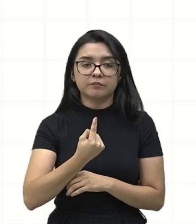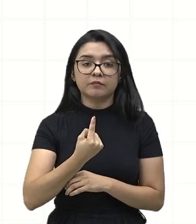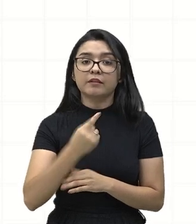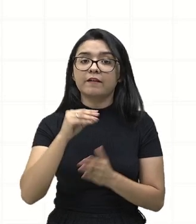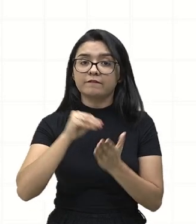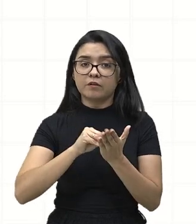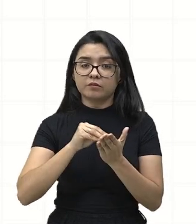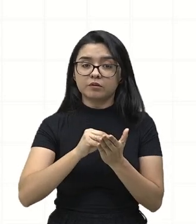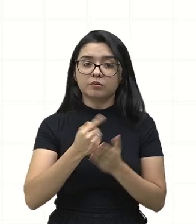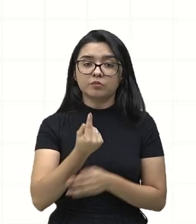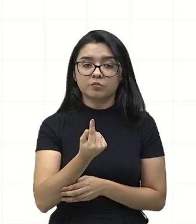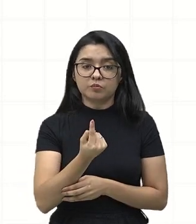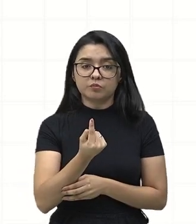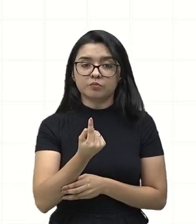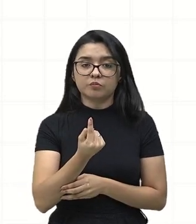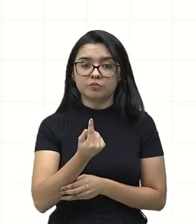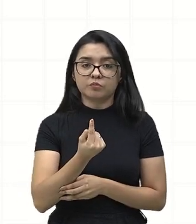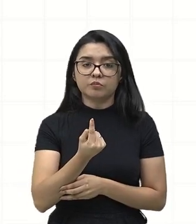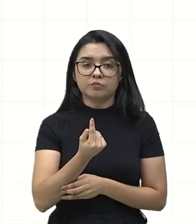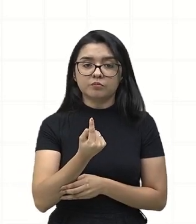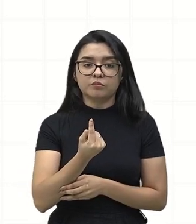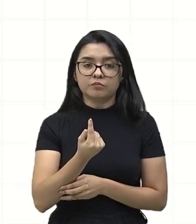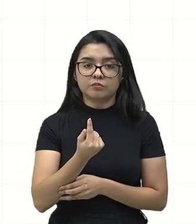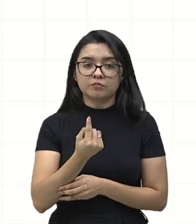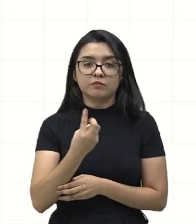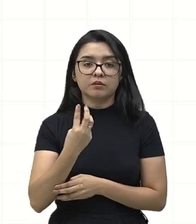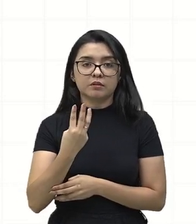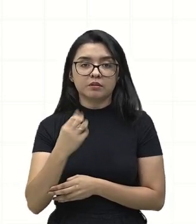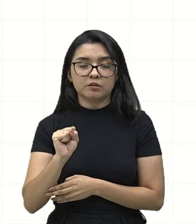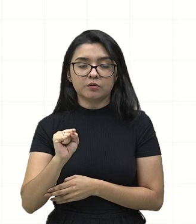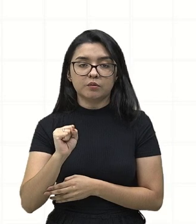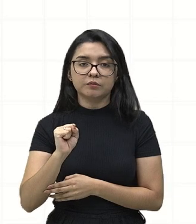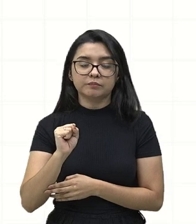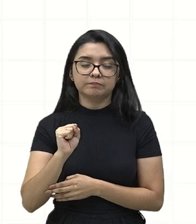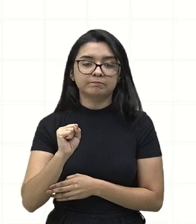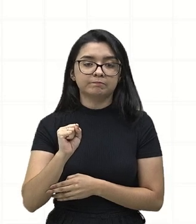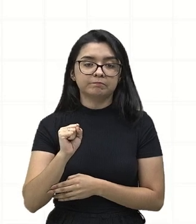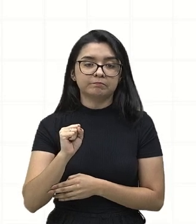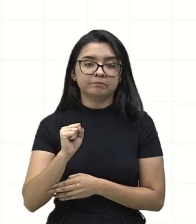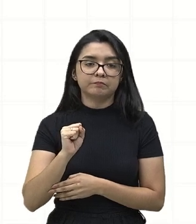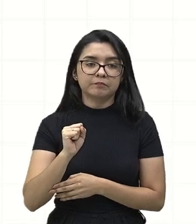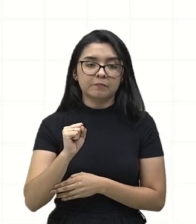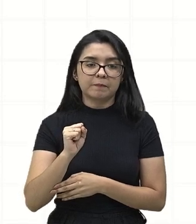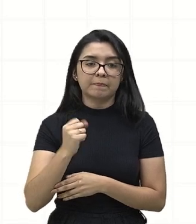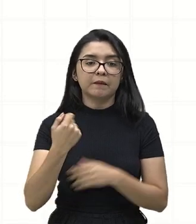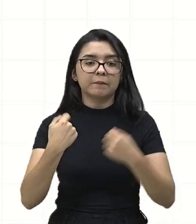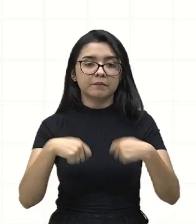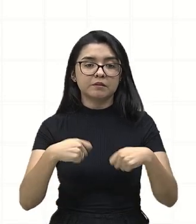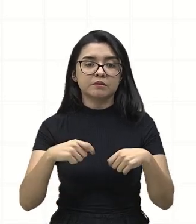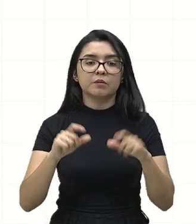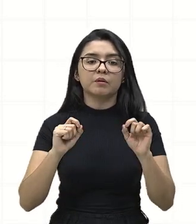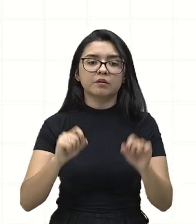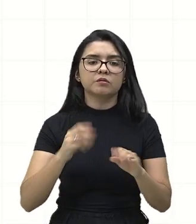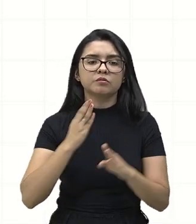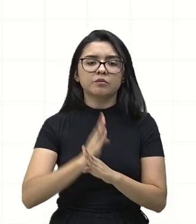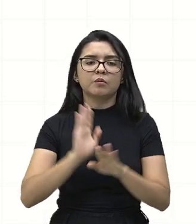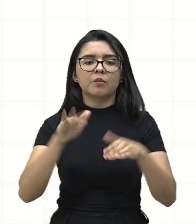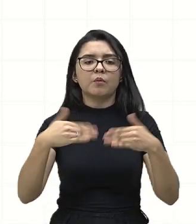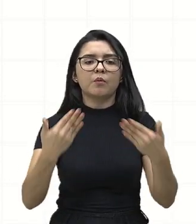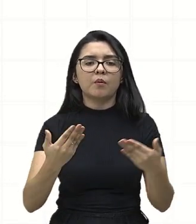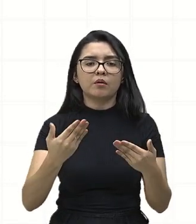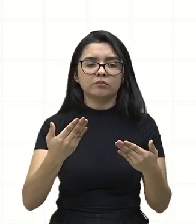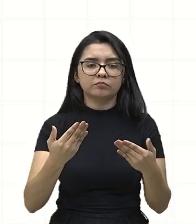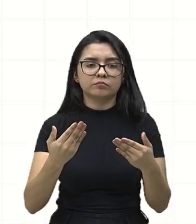faltando o algarismo da centena e 38. A gente precisa descobrir qual é